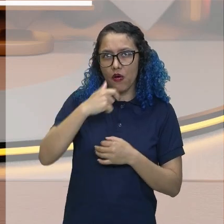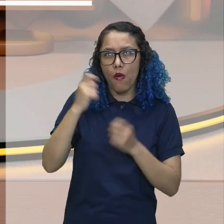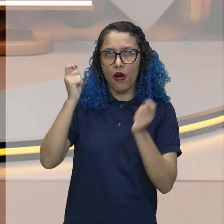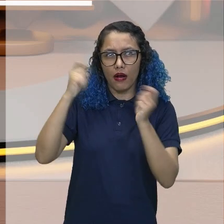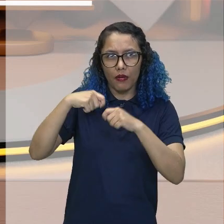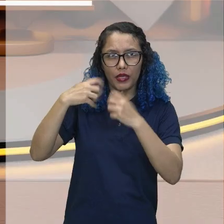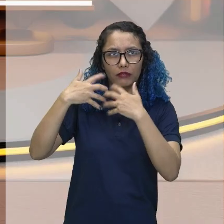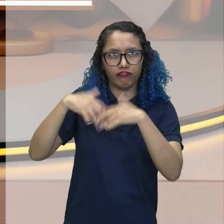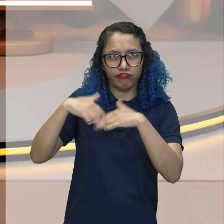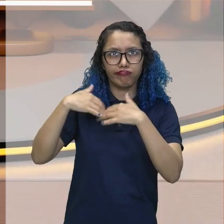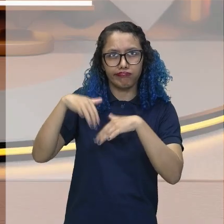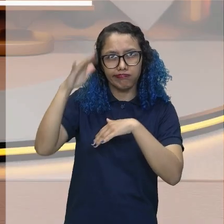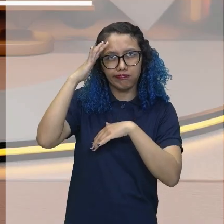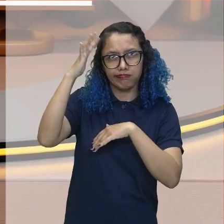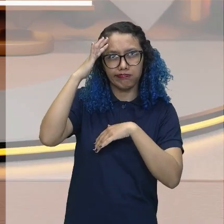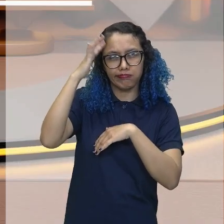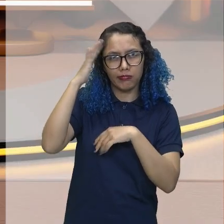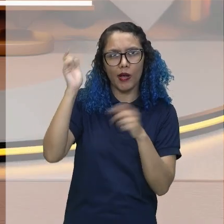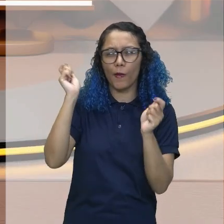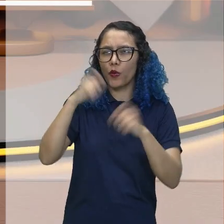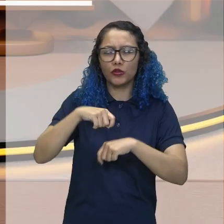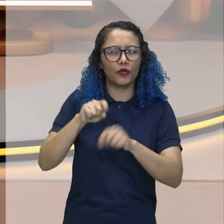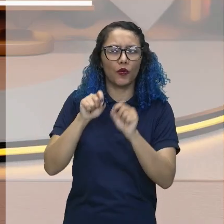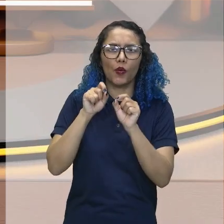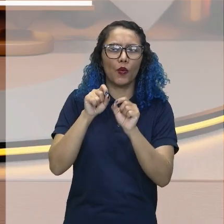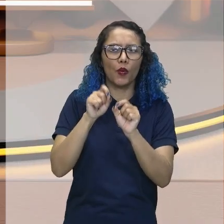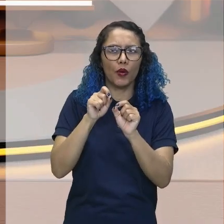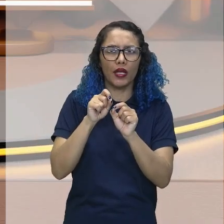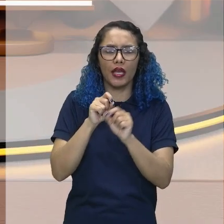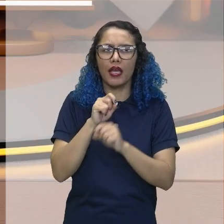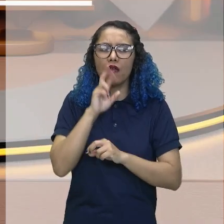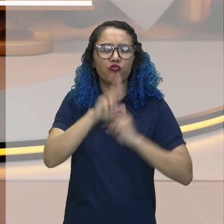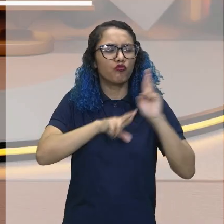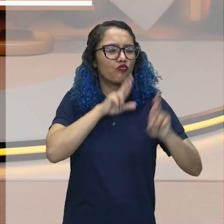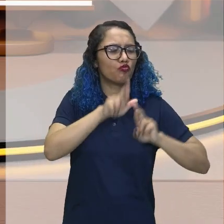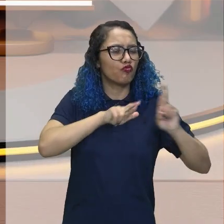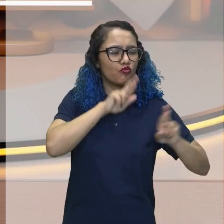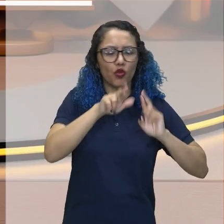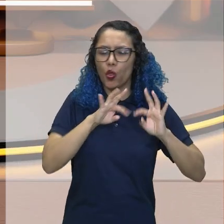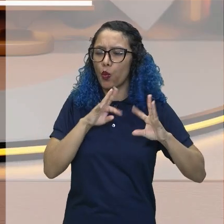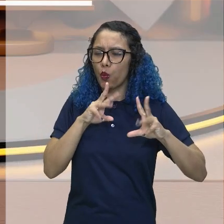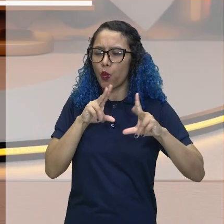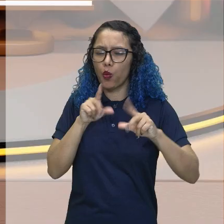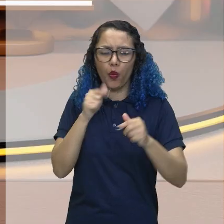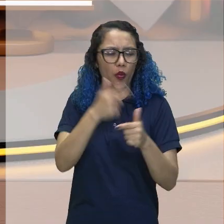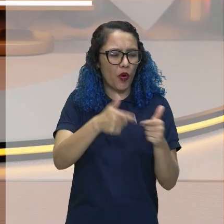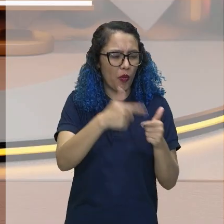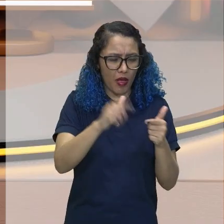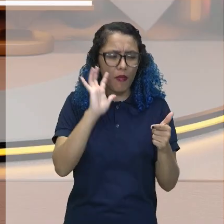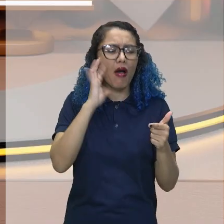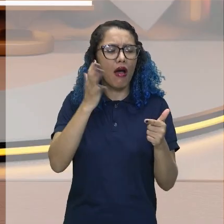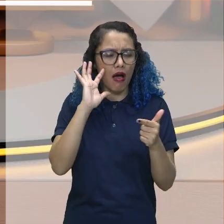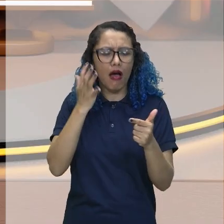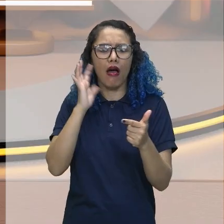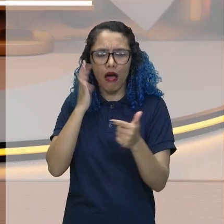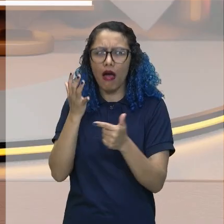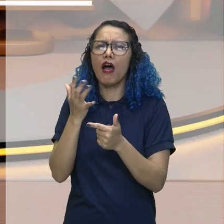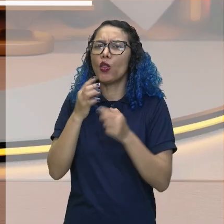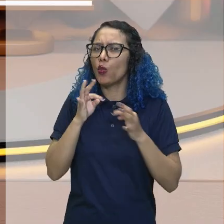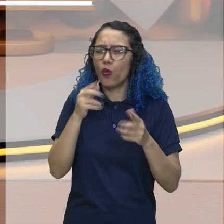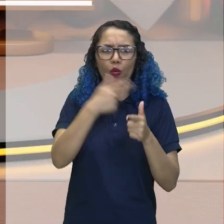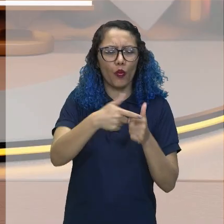de pensar, eu seria capaz de dar respostas a todos os problemas do mundo. O avanço